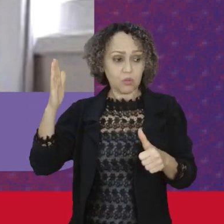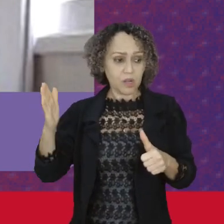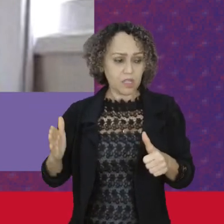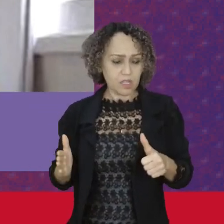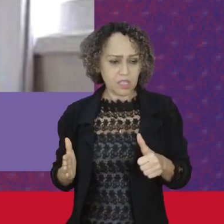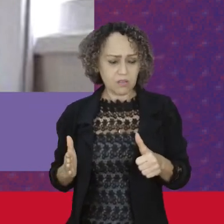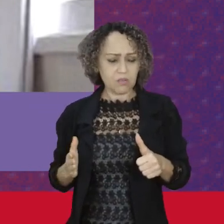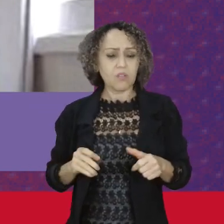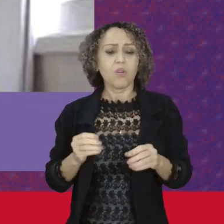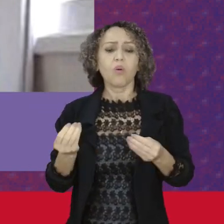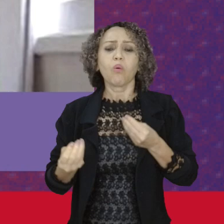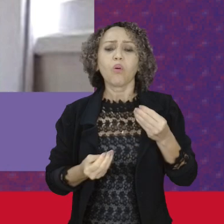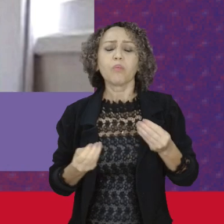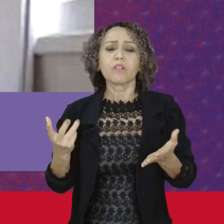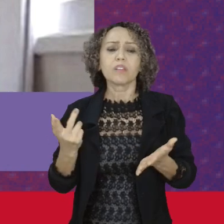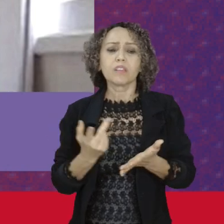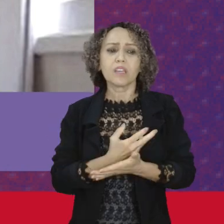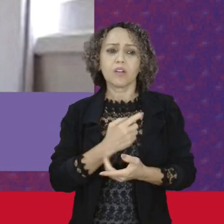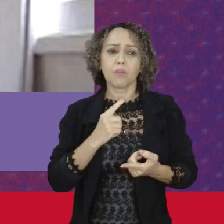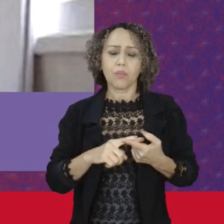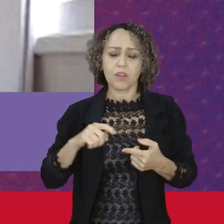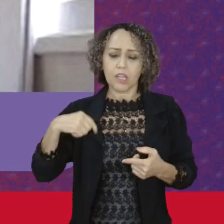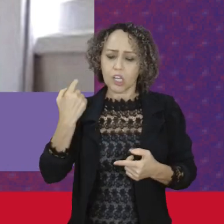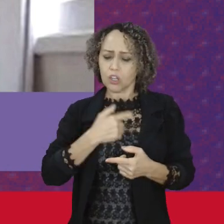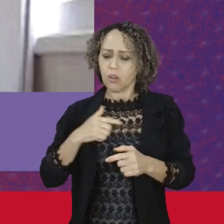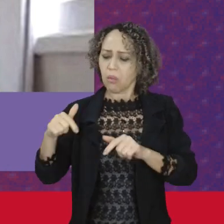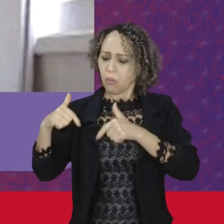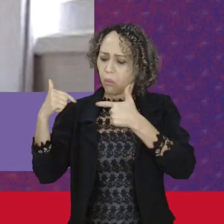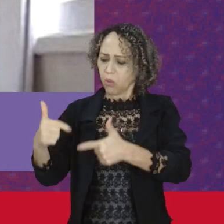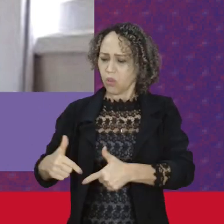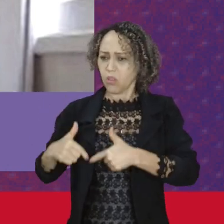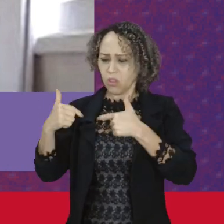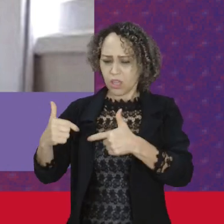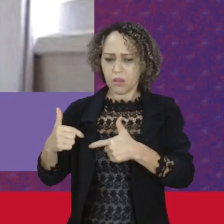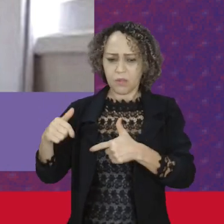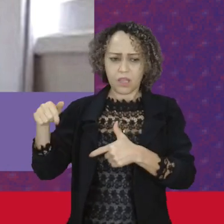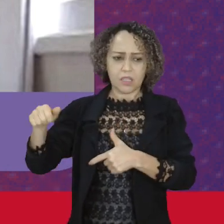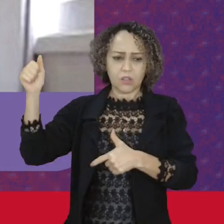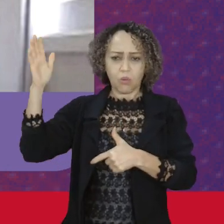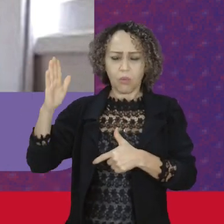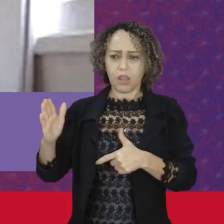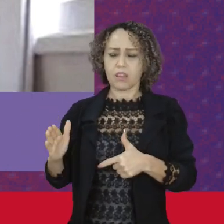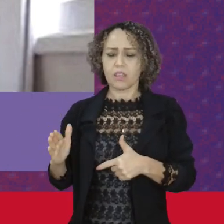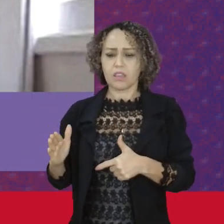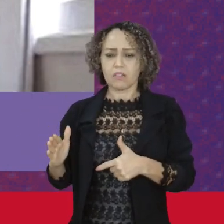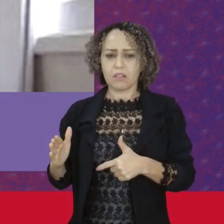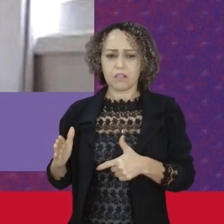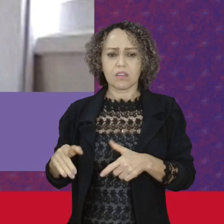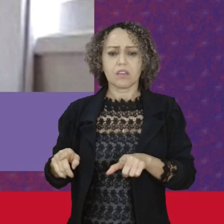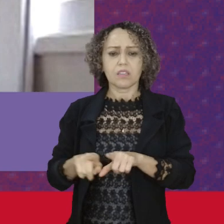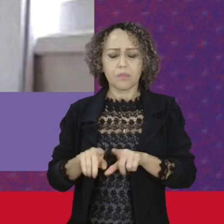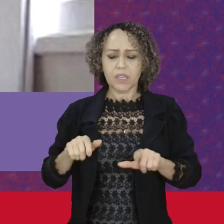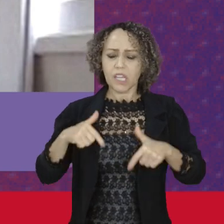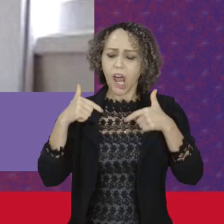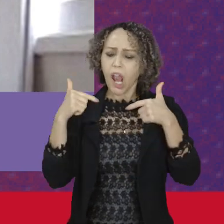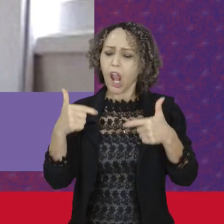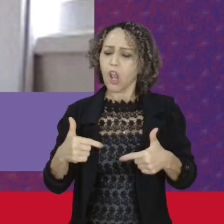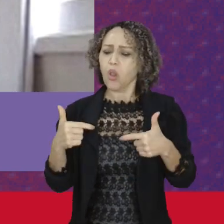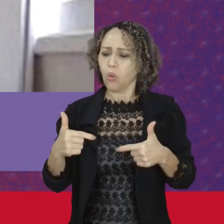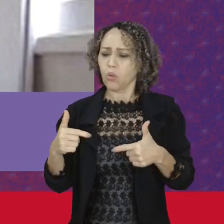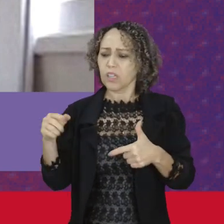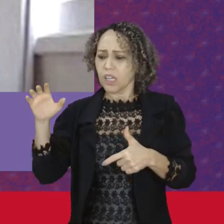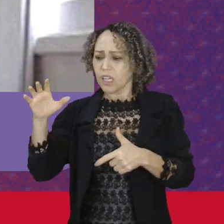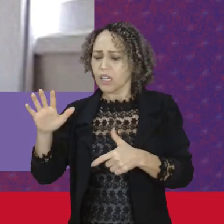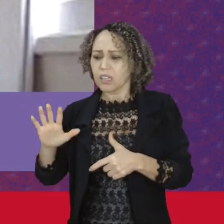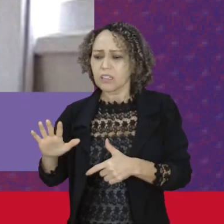foi possível por conta das lutas das mulheres no Brasil e das lutas das mulheres pelo feminismo e